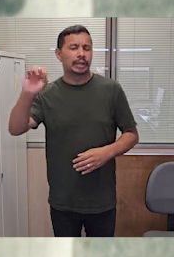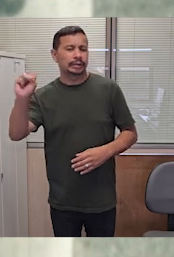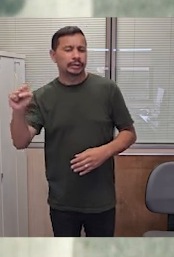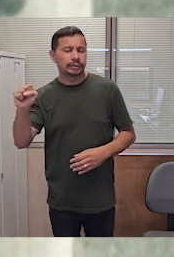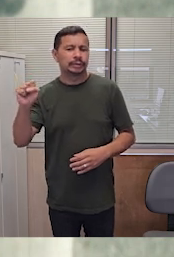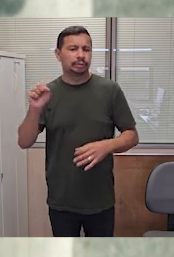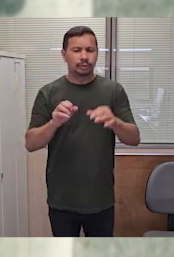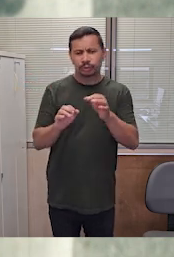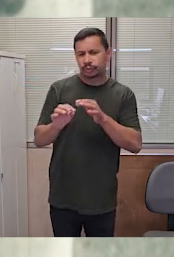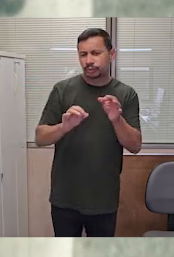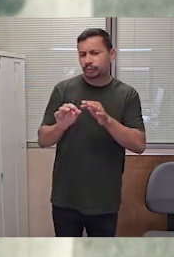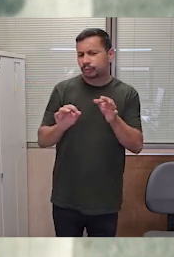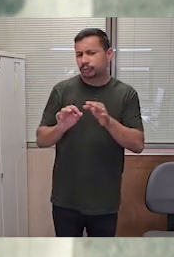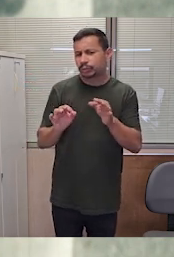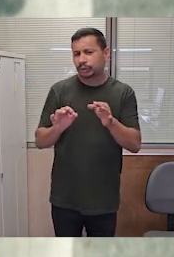mais